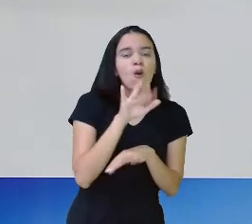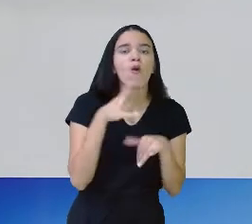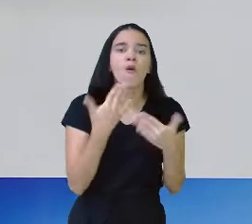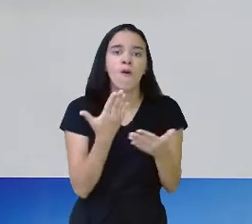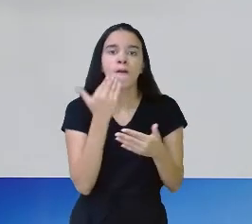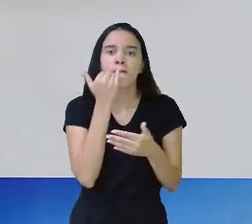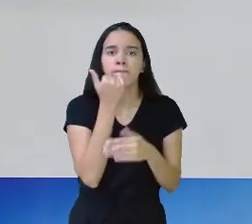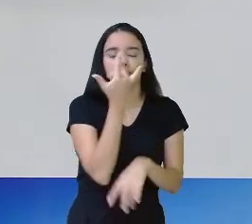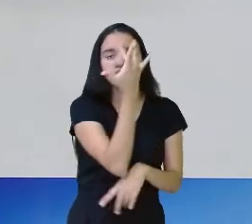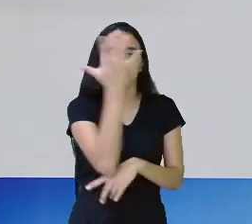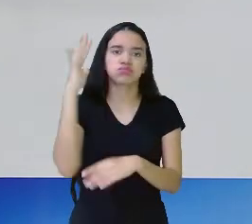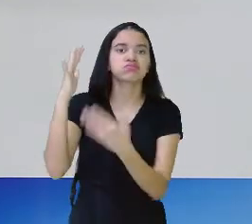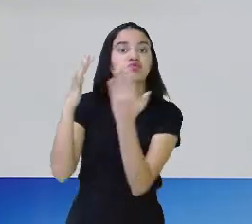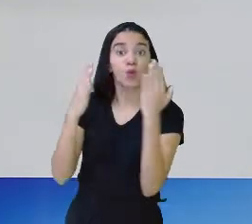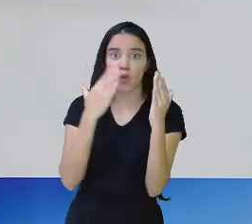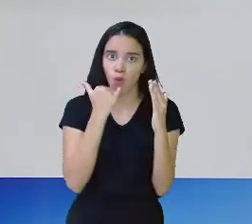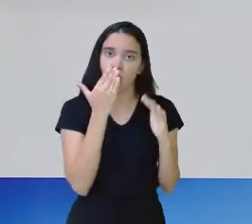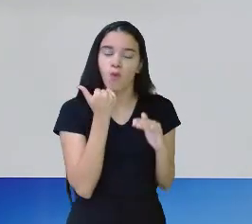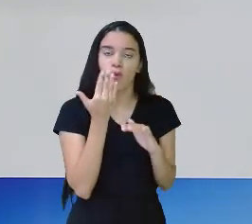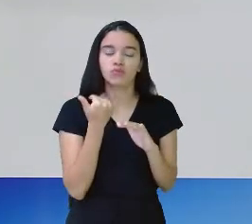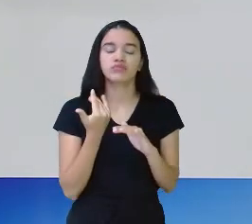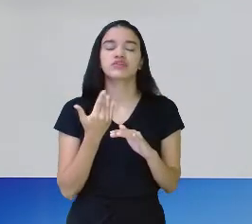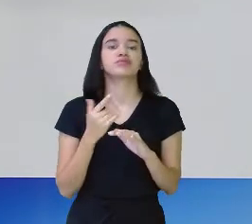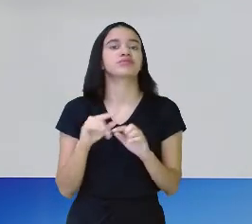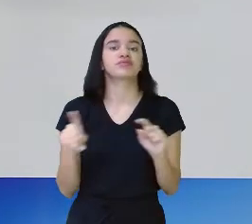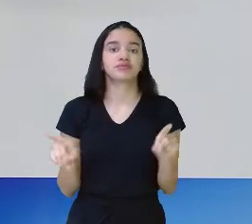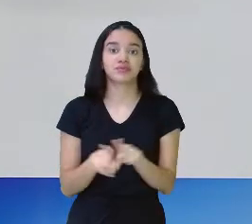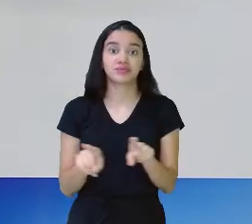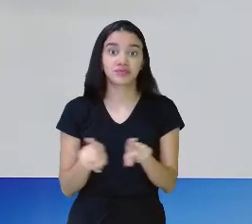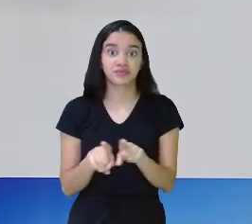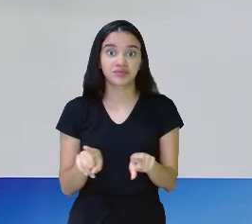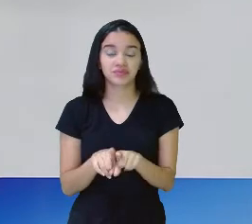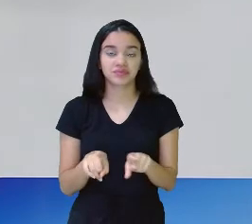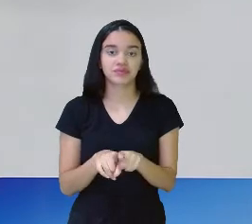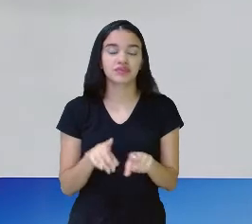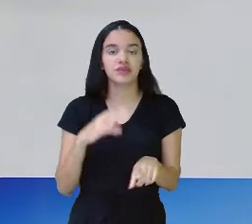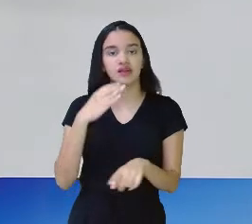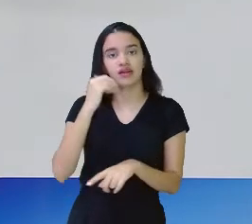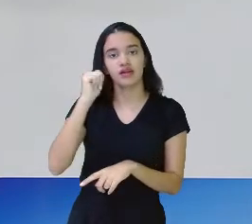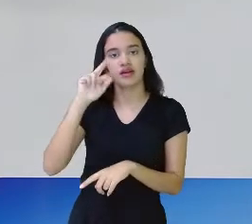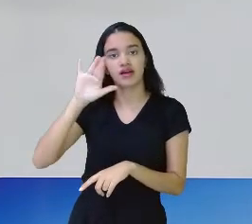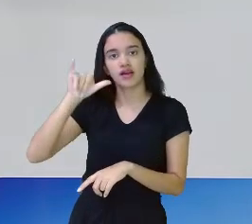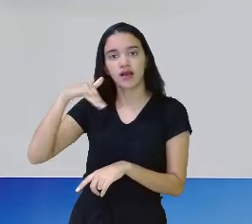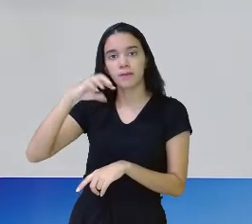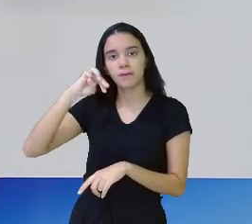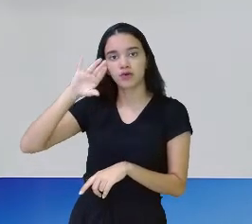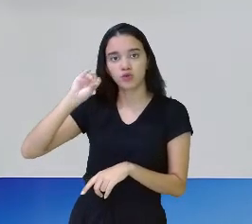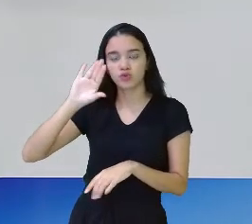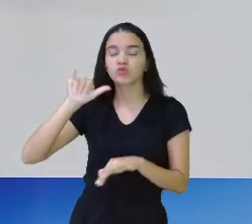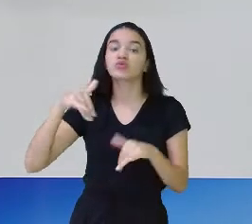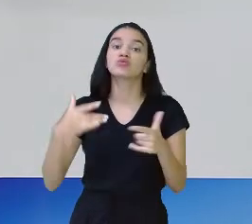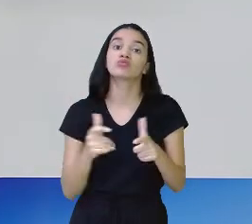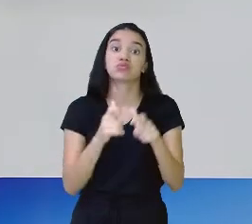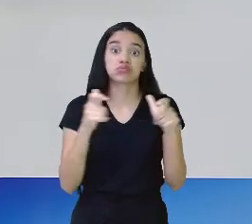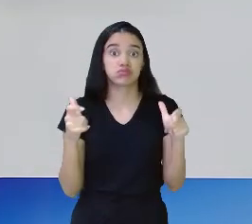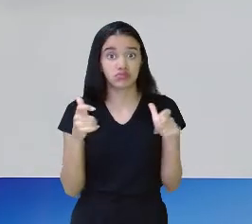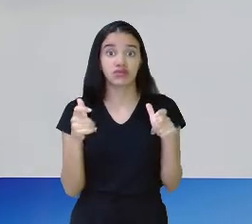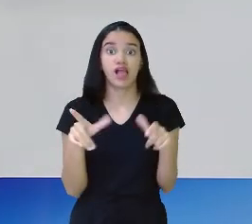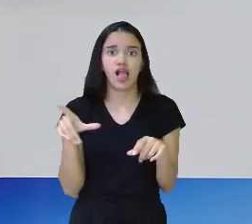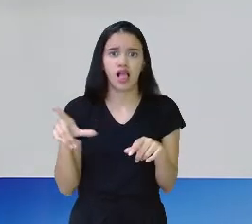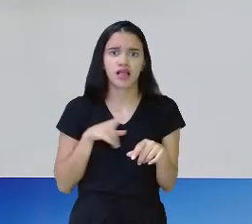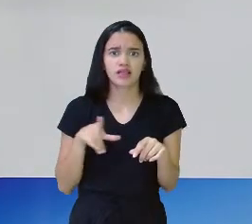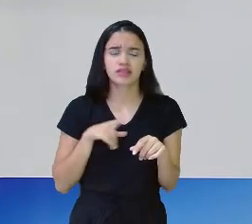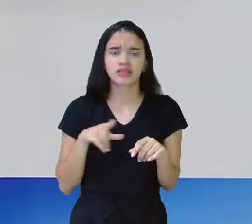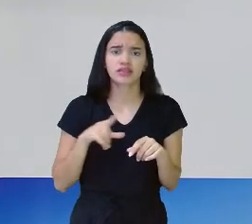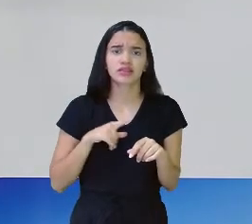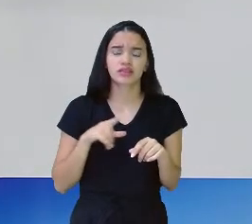plantações, mas, neste caso, é chamado de caramujo gigante, né? É o nome popular dele. E ele tem aí